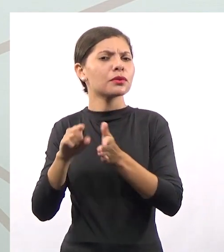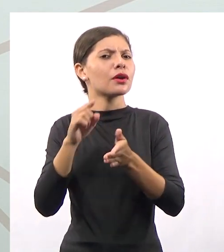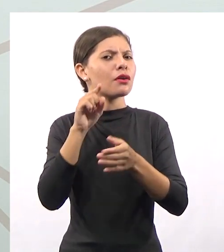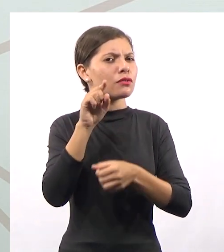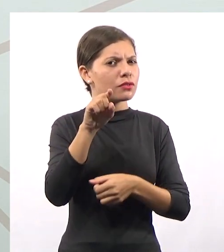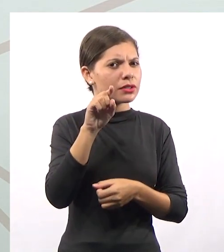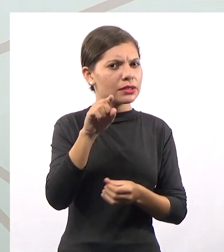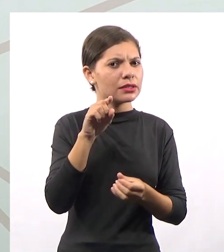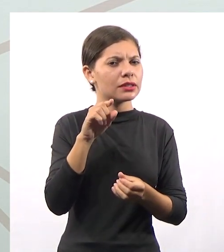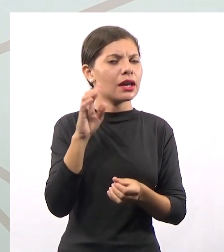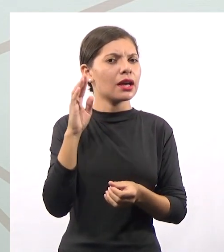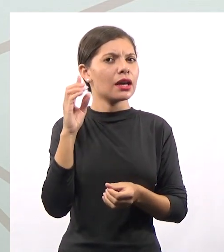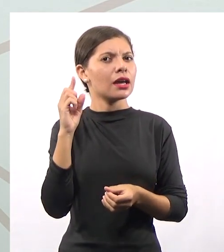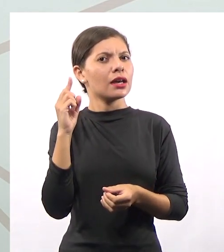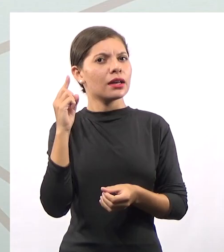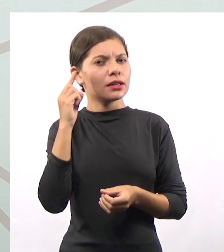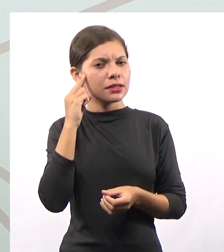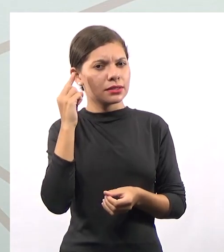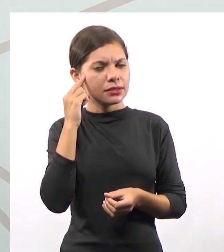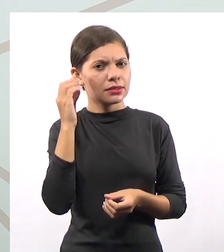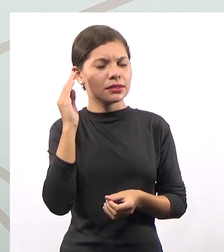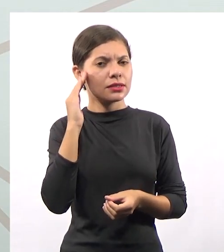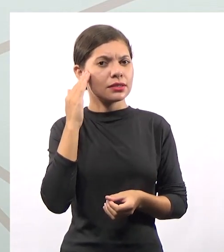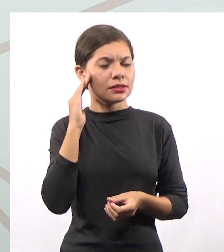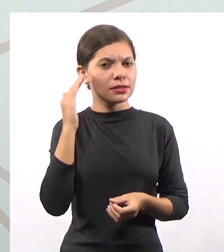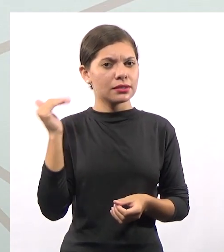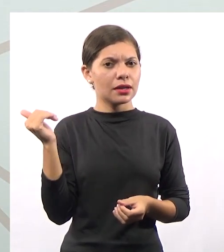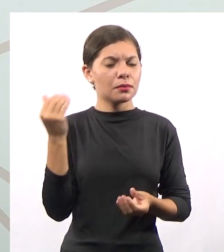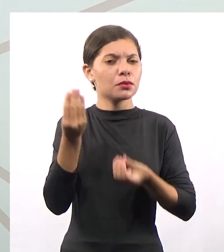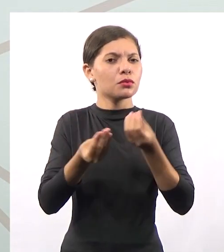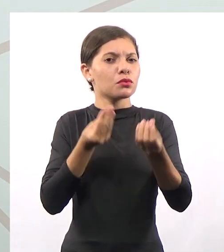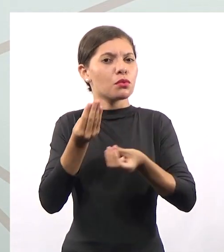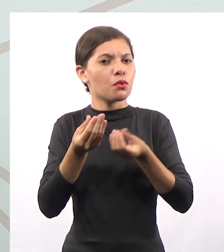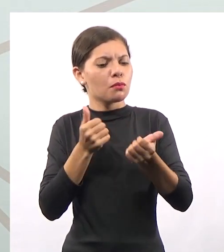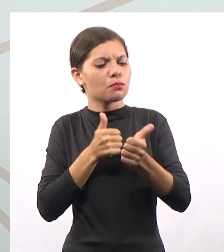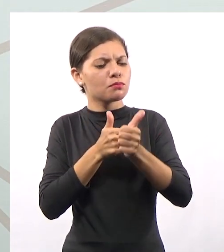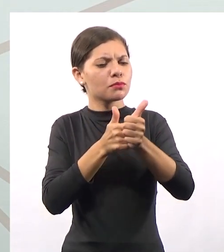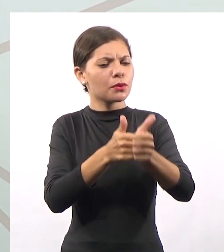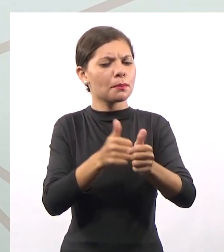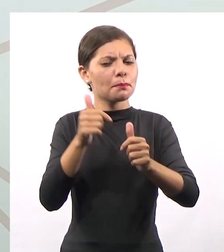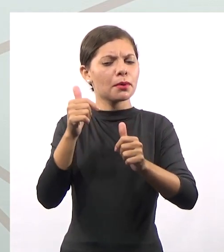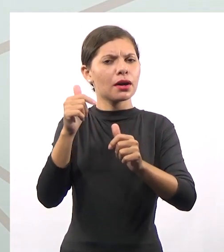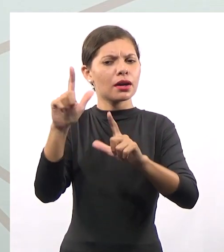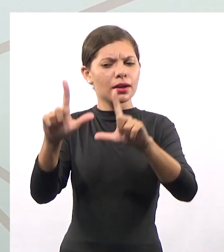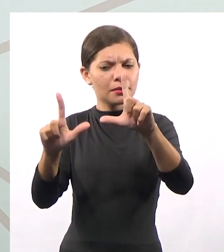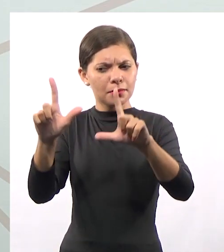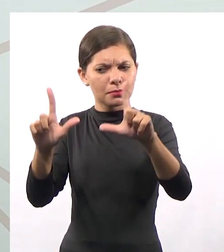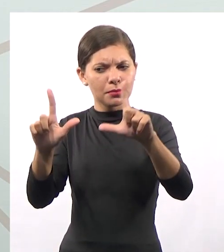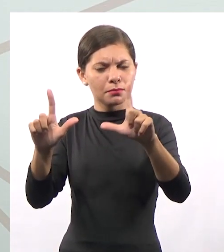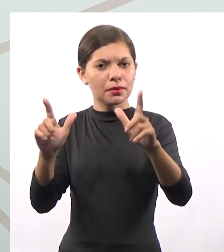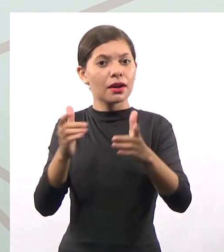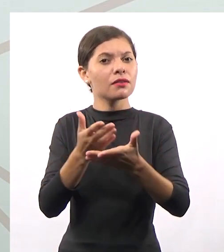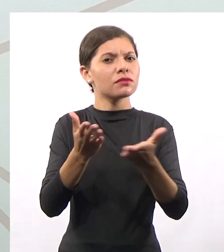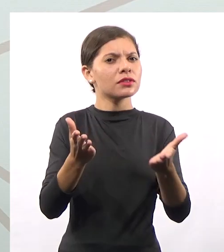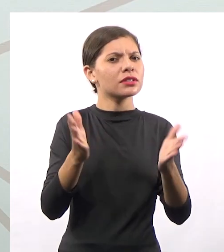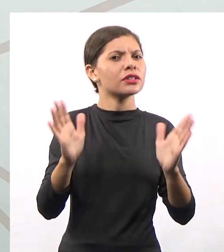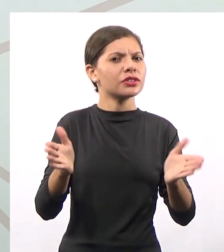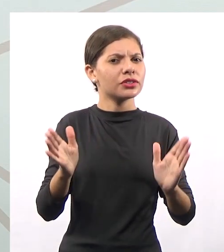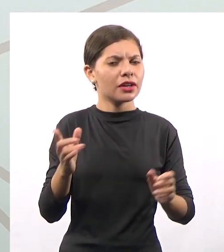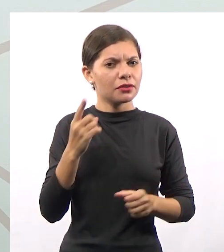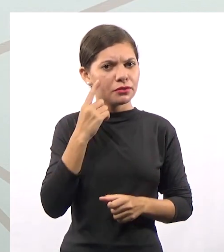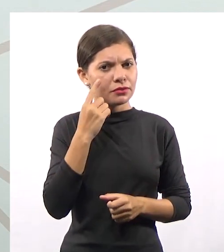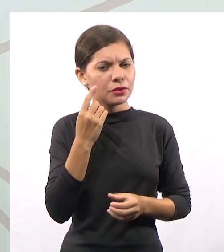sabe como é acompanhado e como é feito o controle desses recursos? Você já viu como que